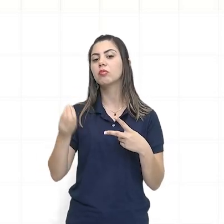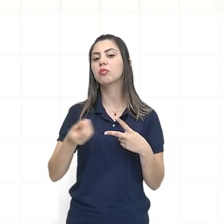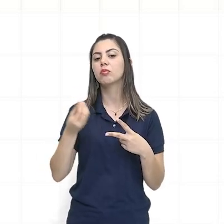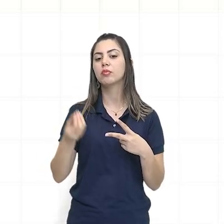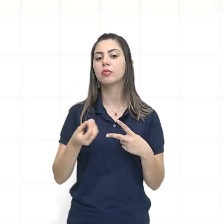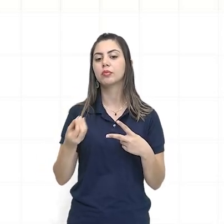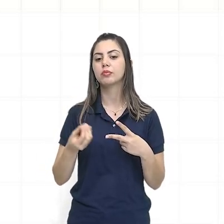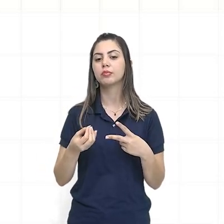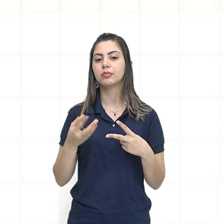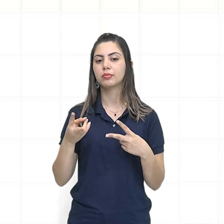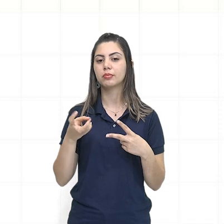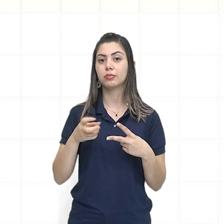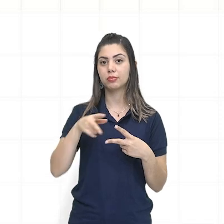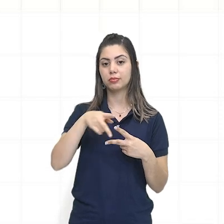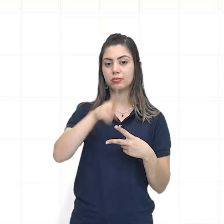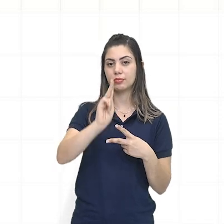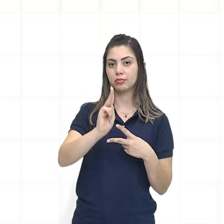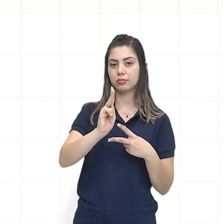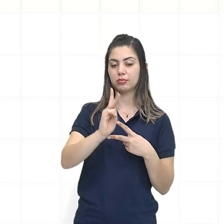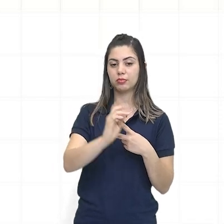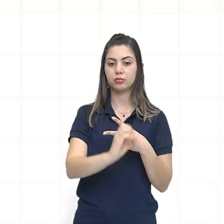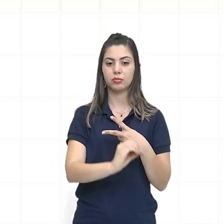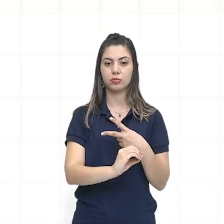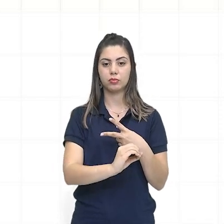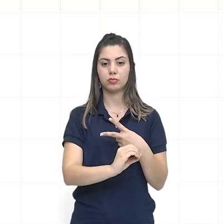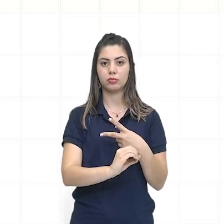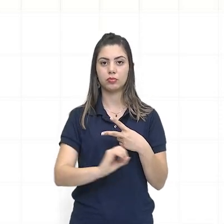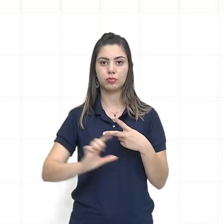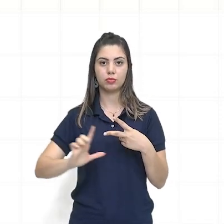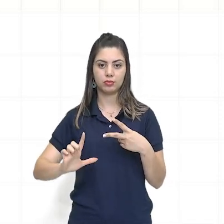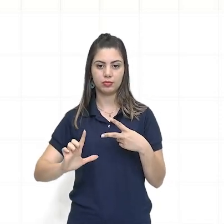aqui, ó, por KOL.